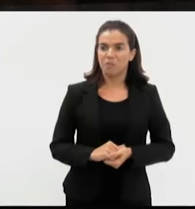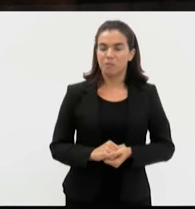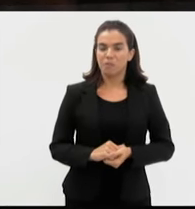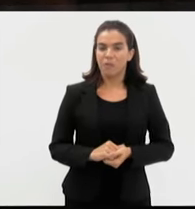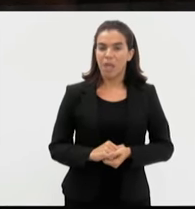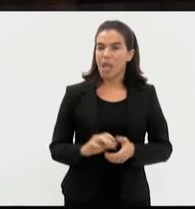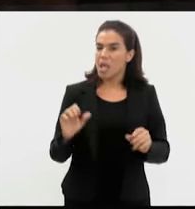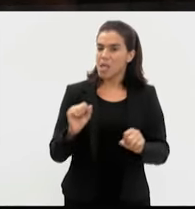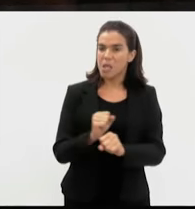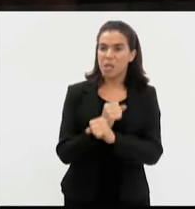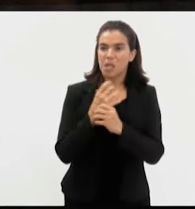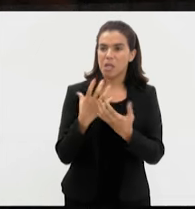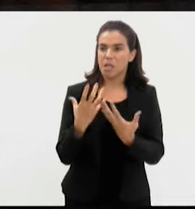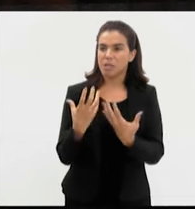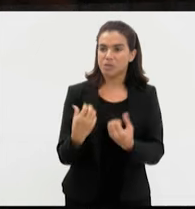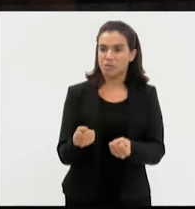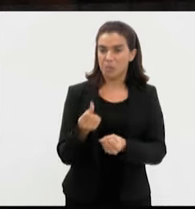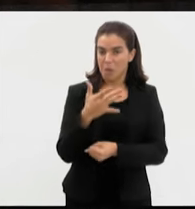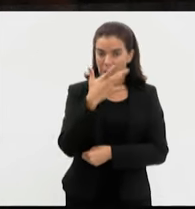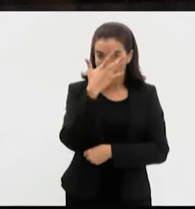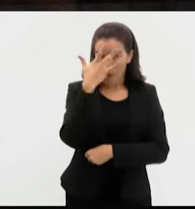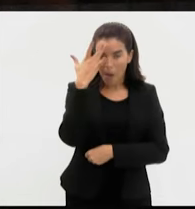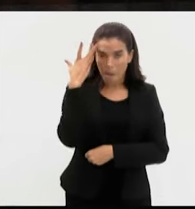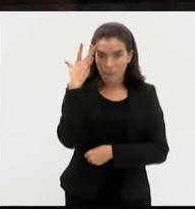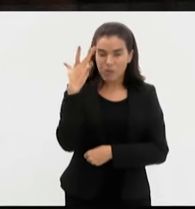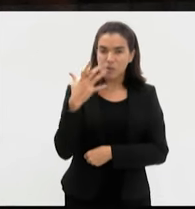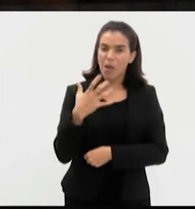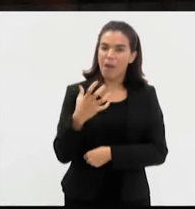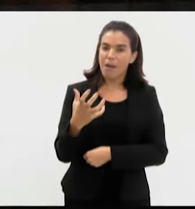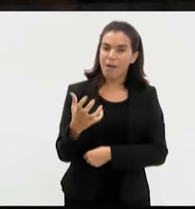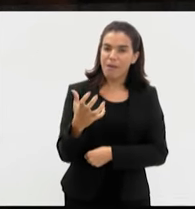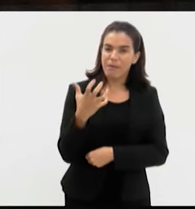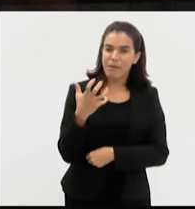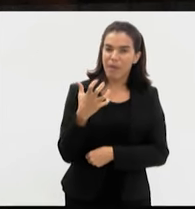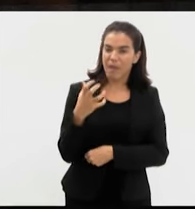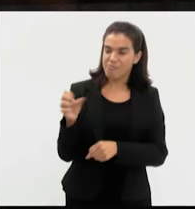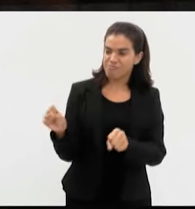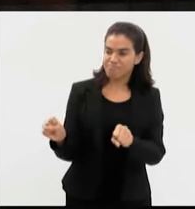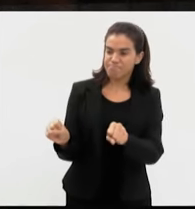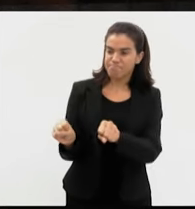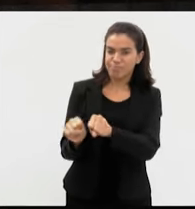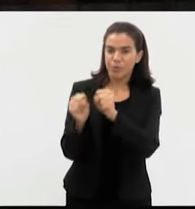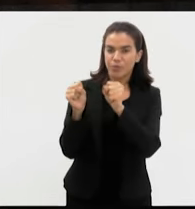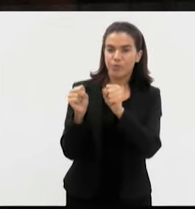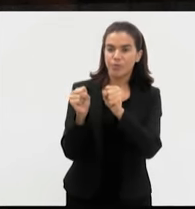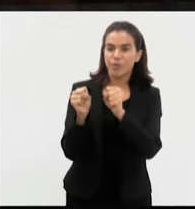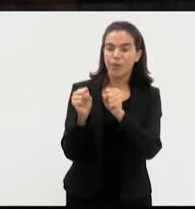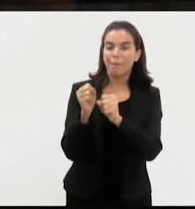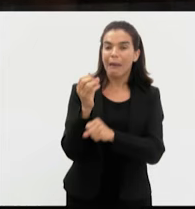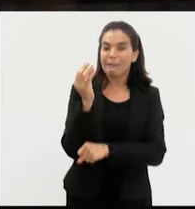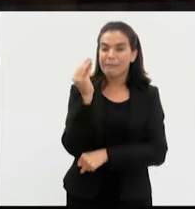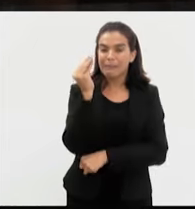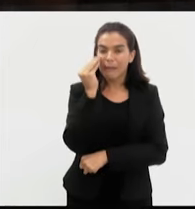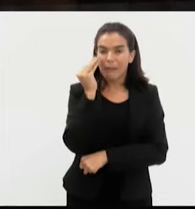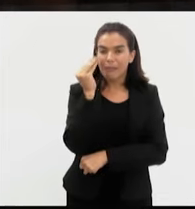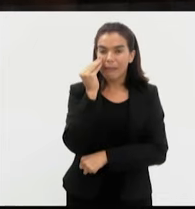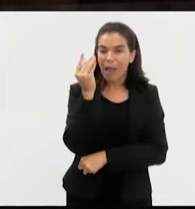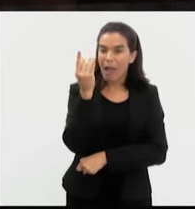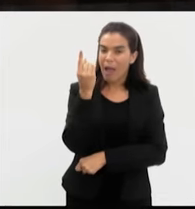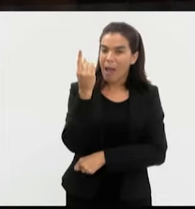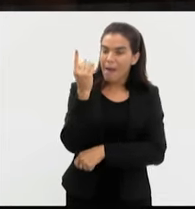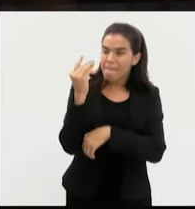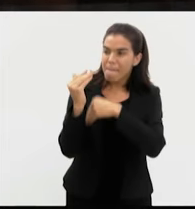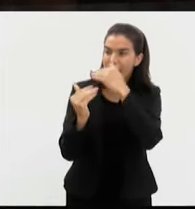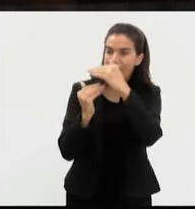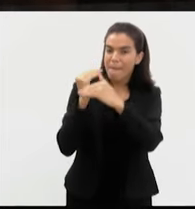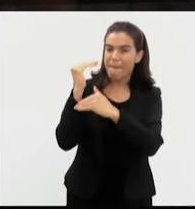inadmissível quando uma pessoa quer arrebentar o outro bng para tentar avançar